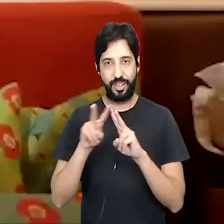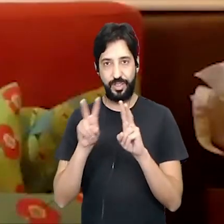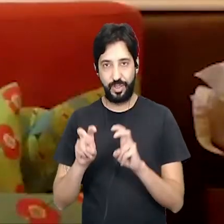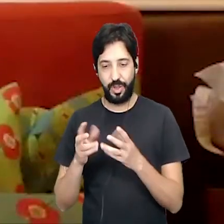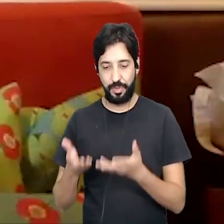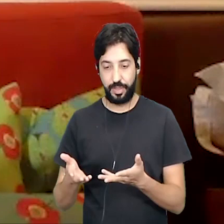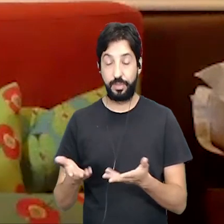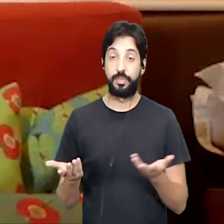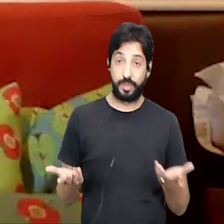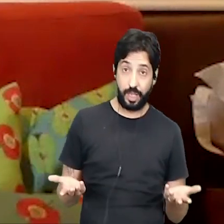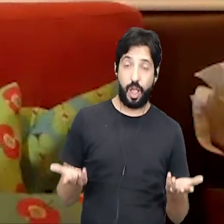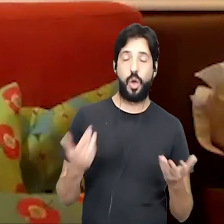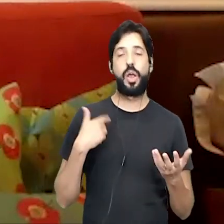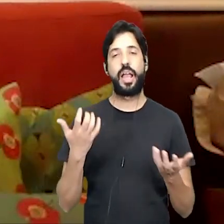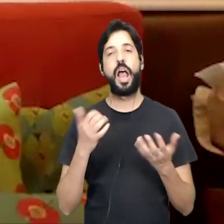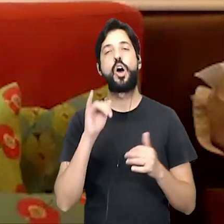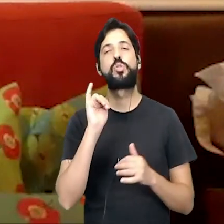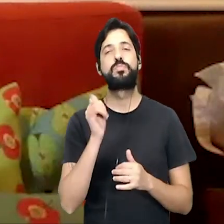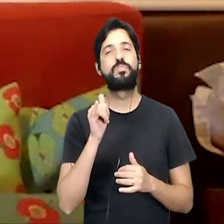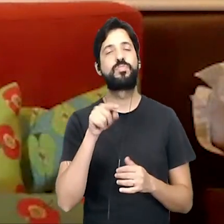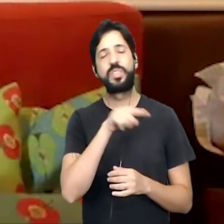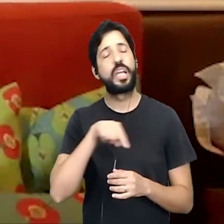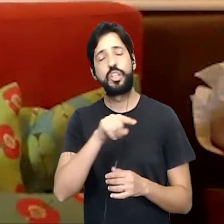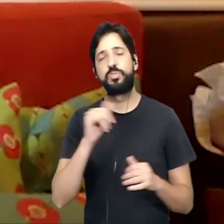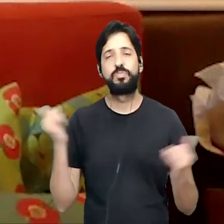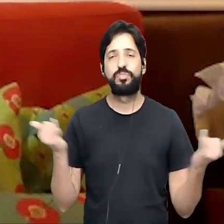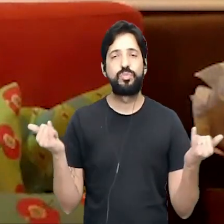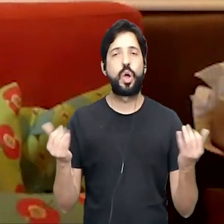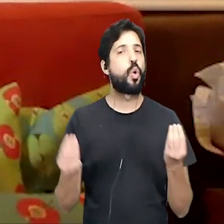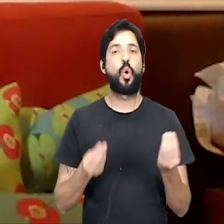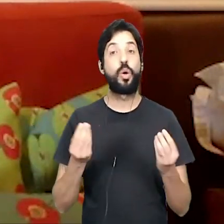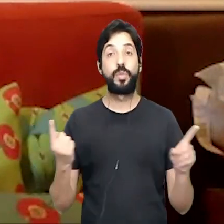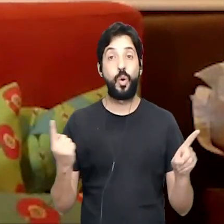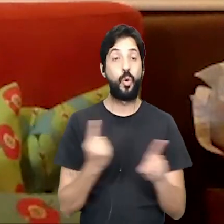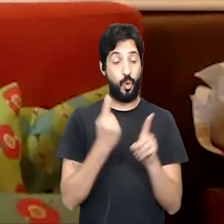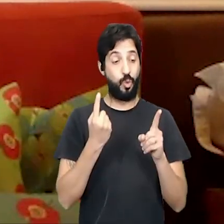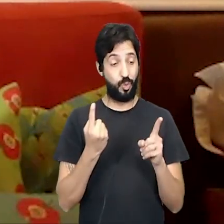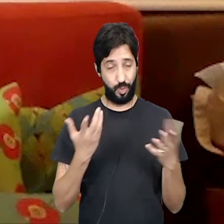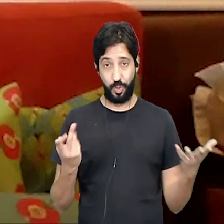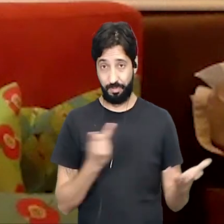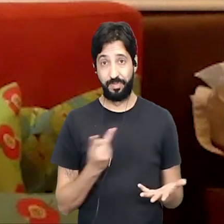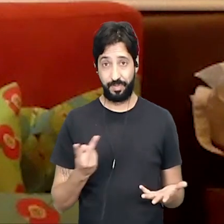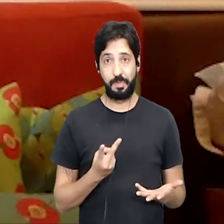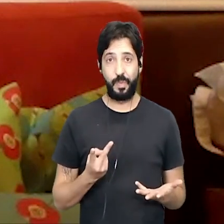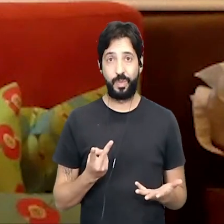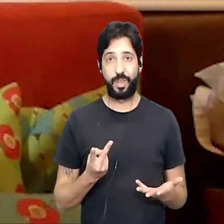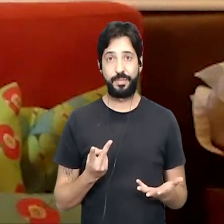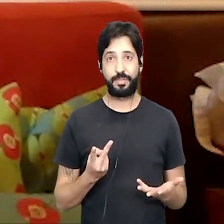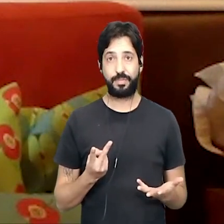E aí, então, queria que vocês contassem um pouco como é que se deu esse encontro inusitado